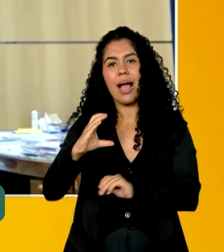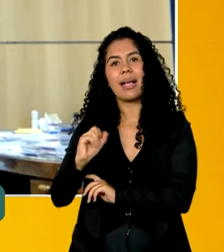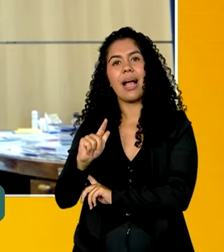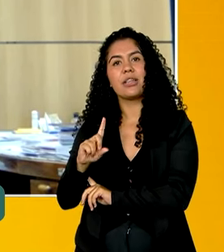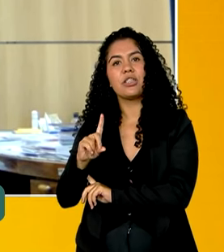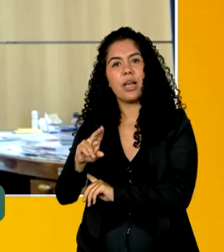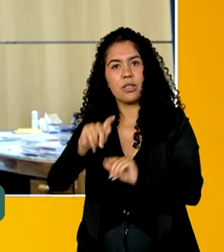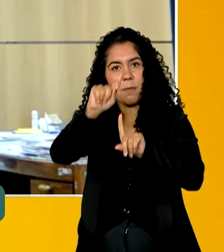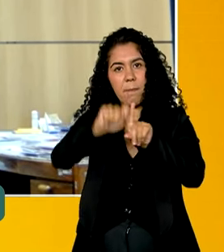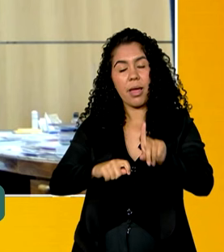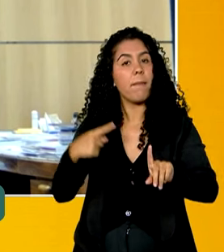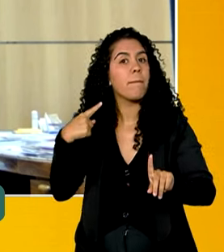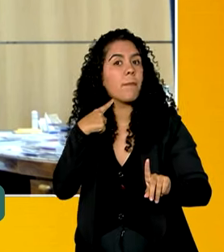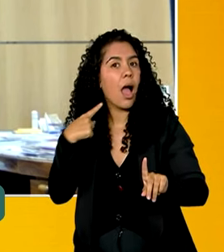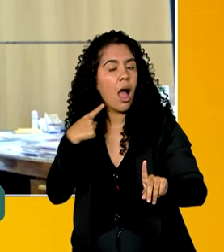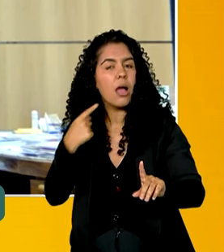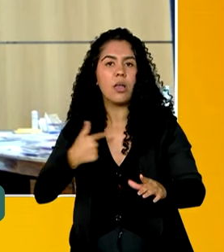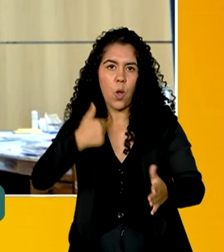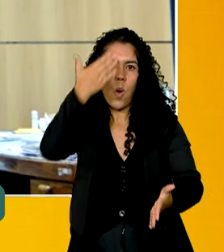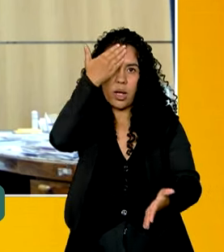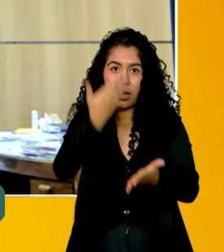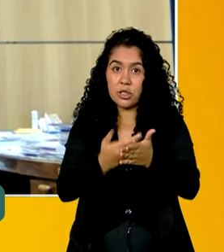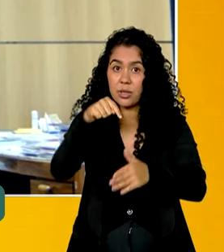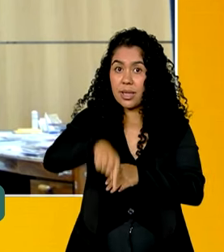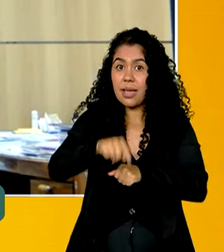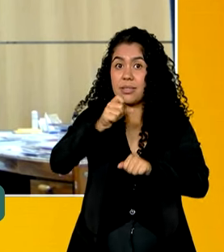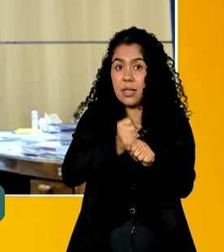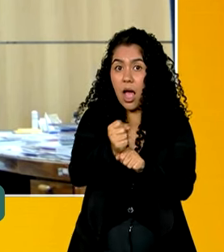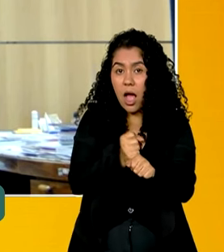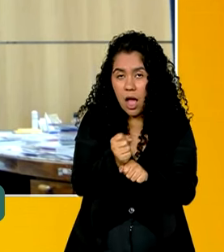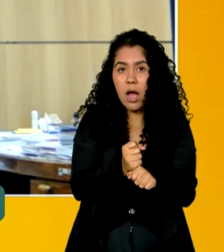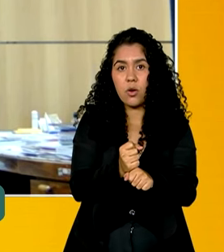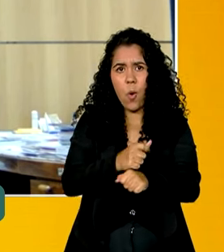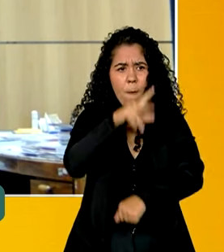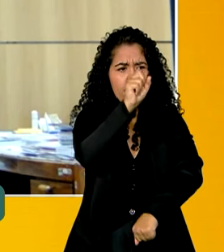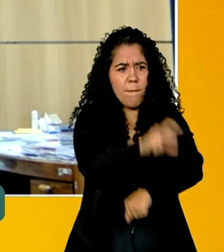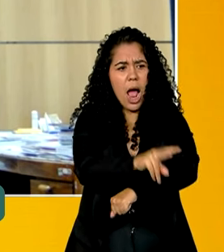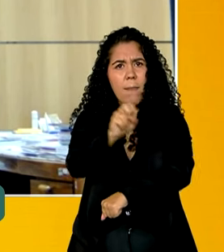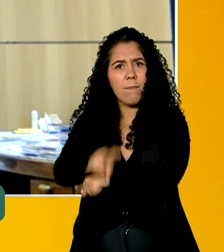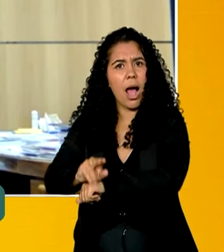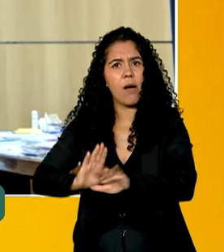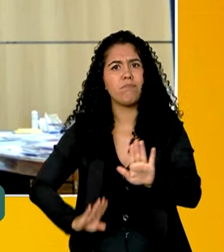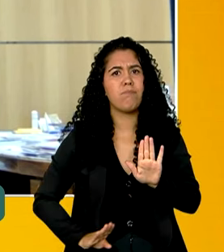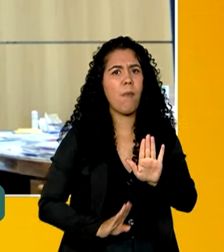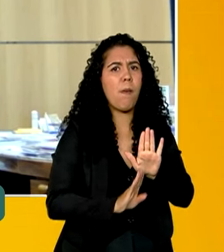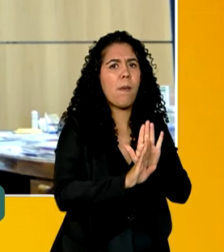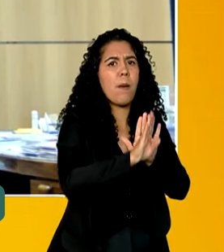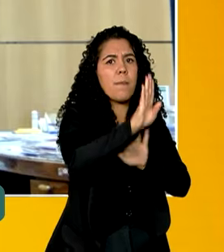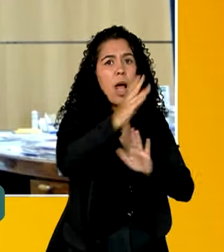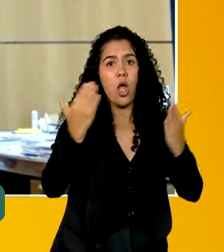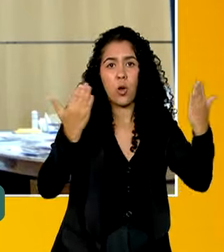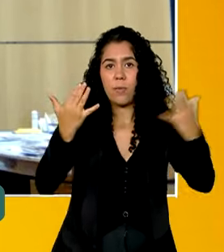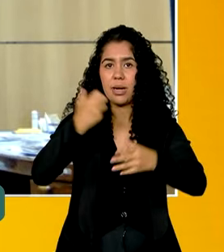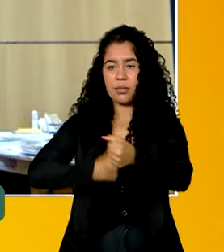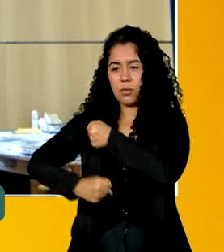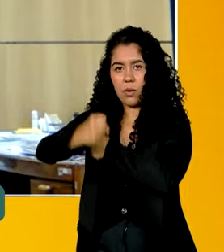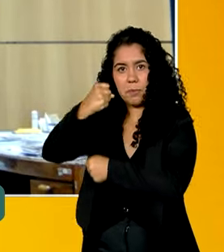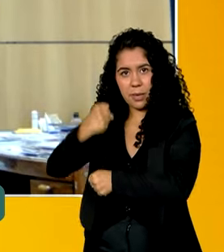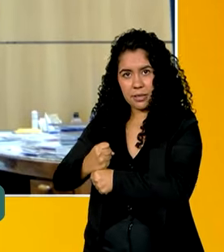creio que os empregos esse ano ficarão acima dos empregos gerados do ano passado.